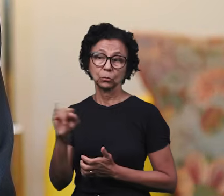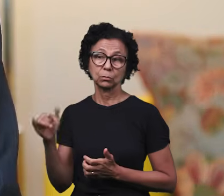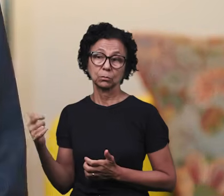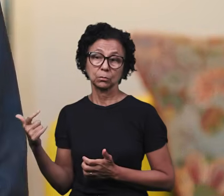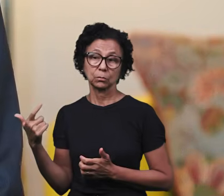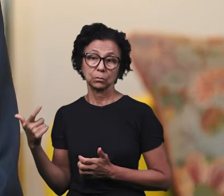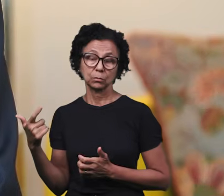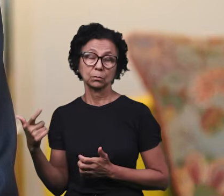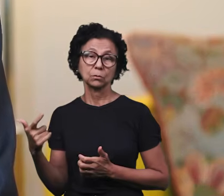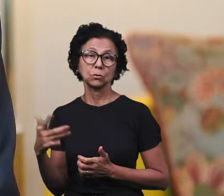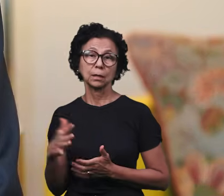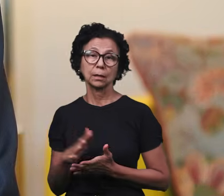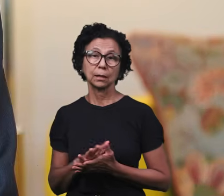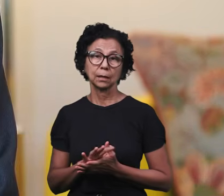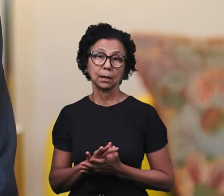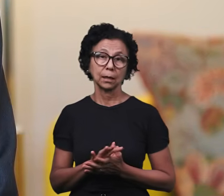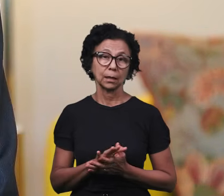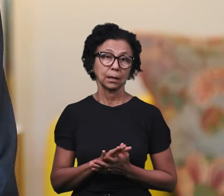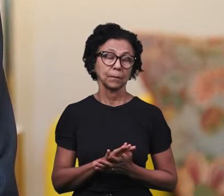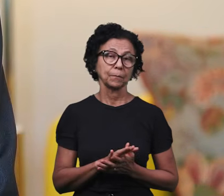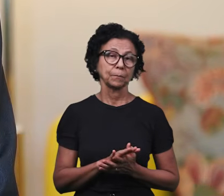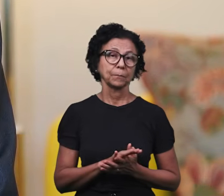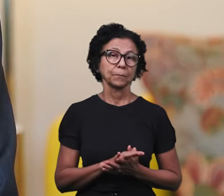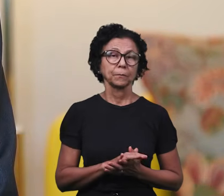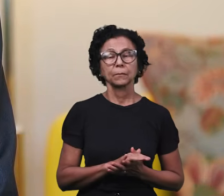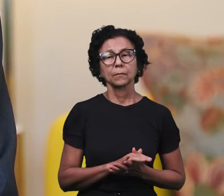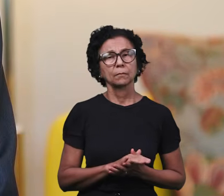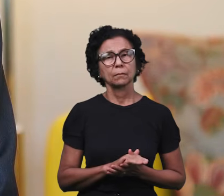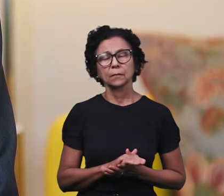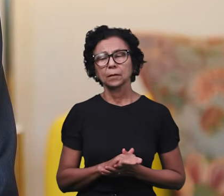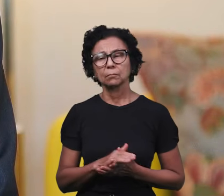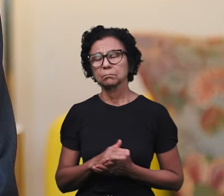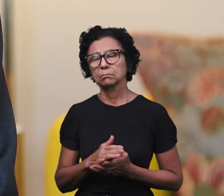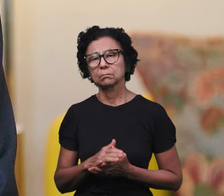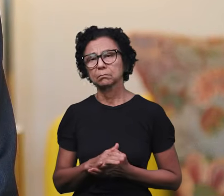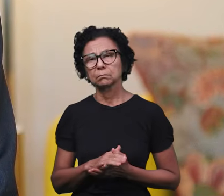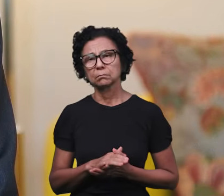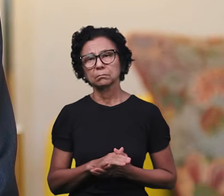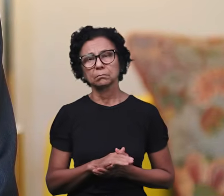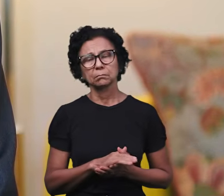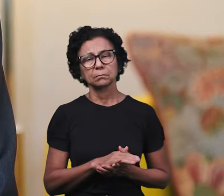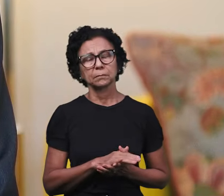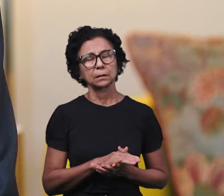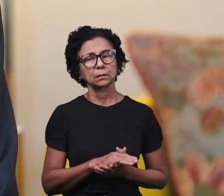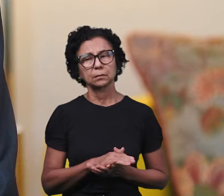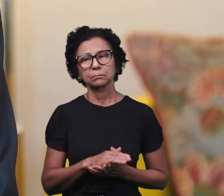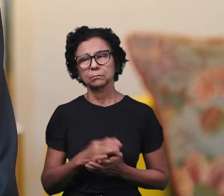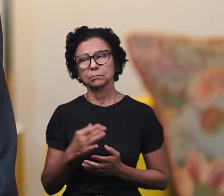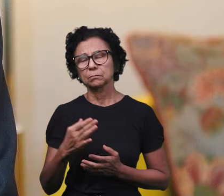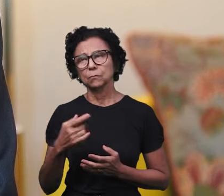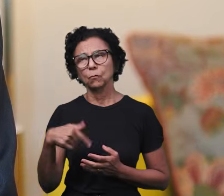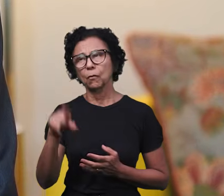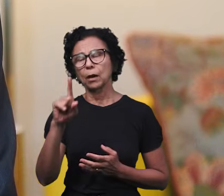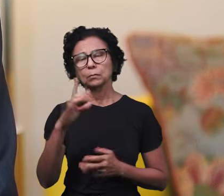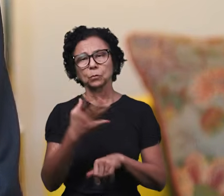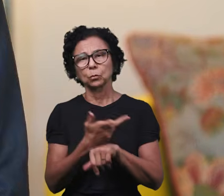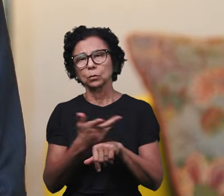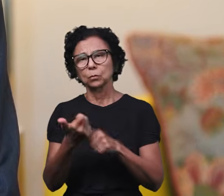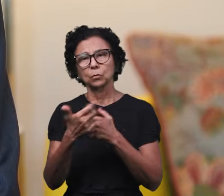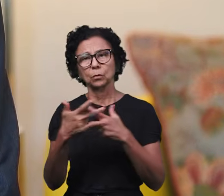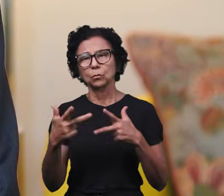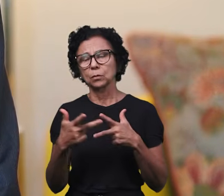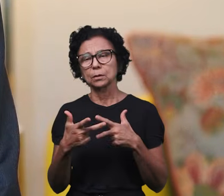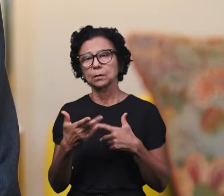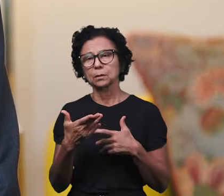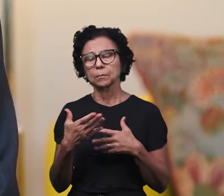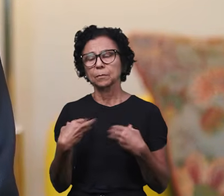né? Quando Jacó sai da presença ali de Isaac, Esaú retorna da sua caçada porque ele queria oferecer alguma